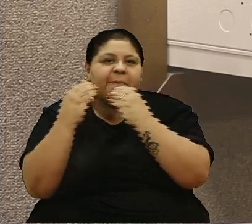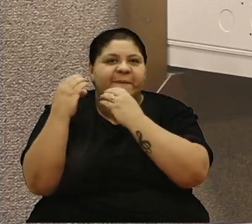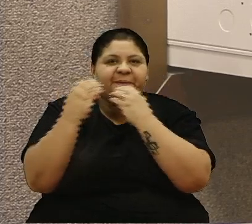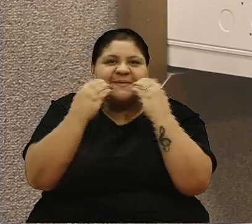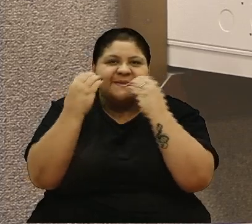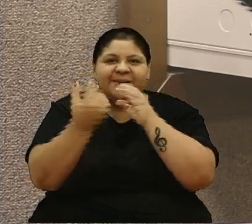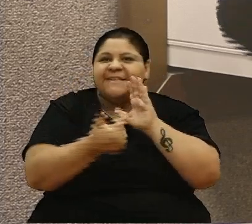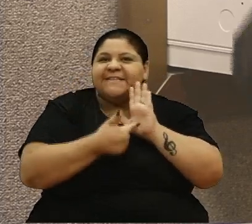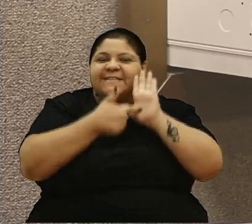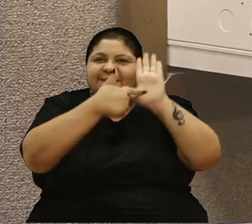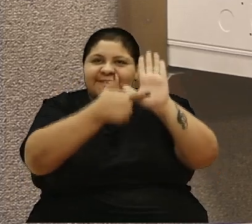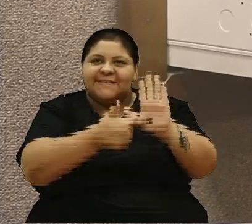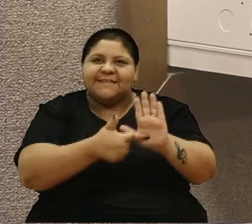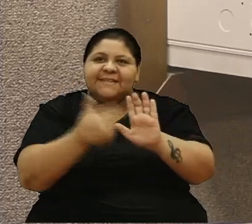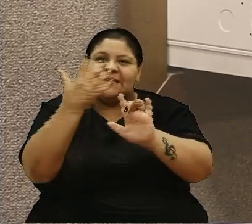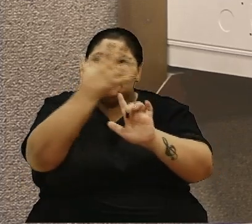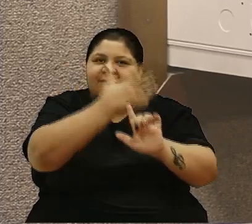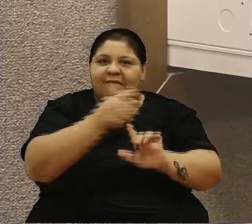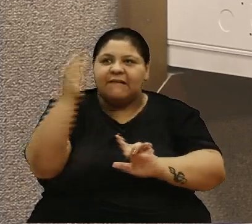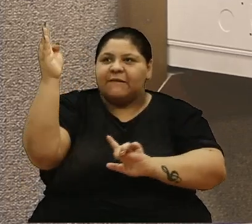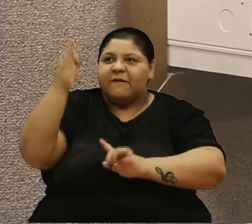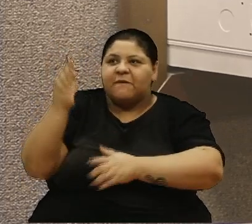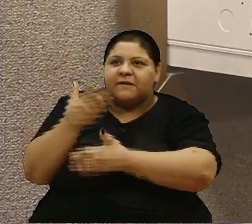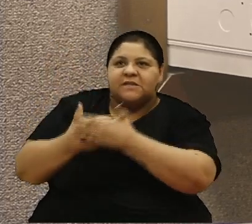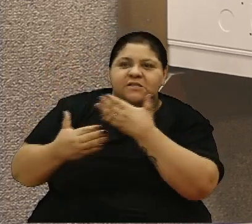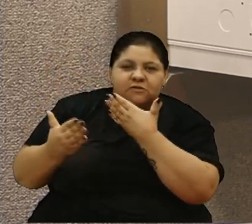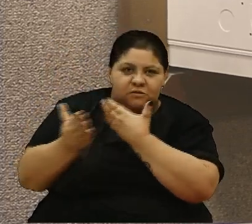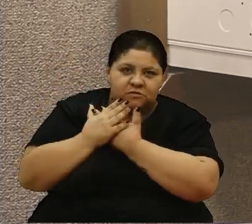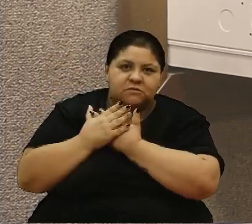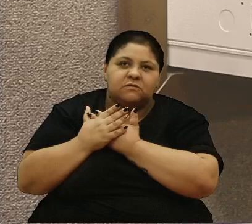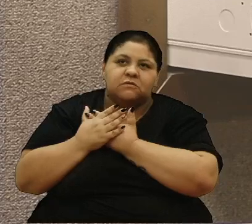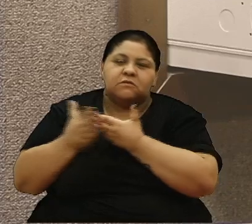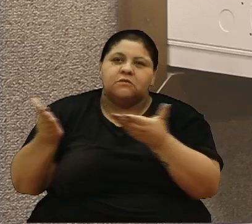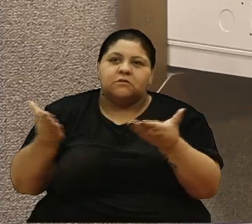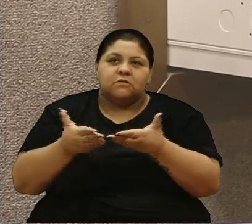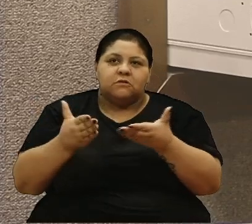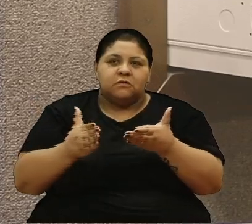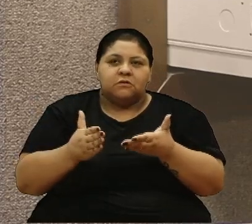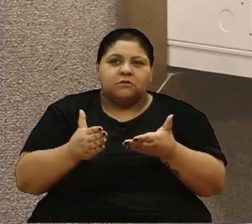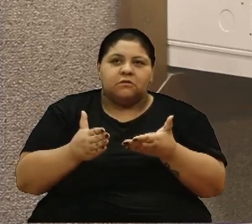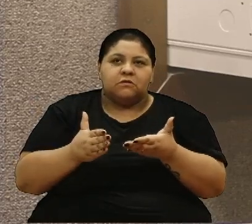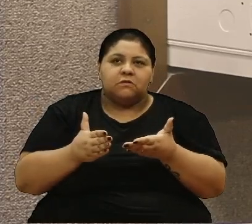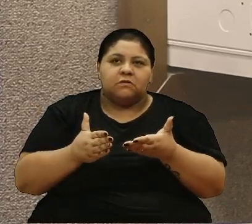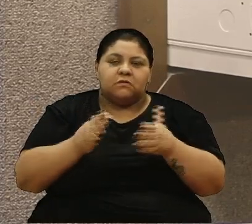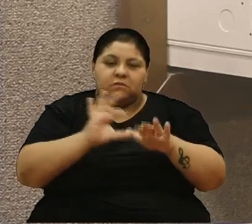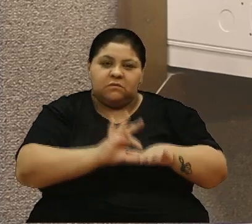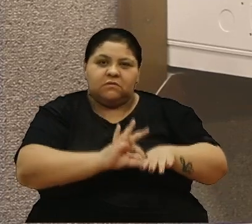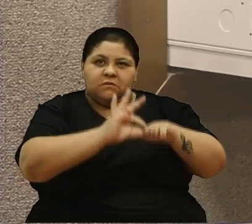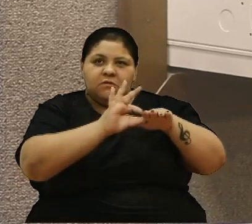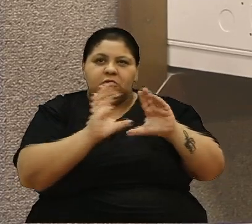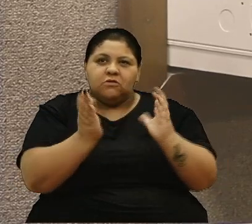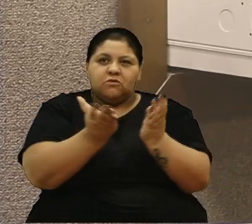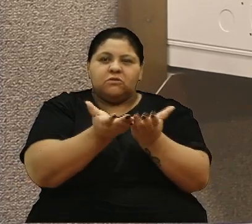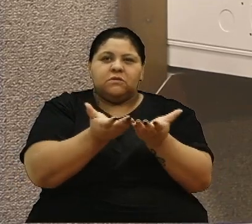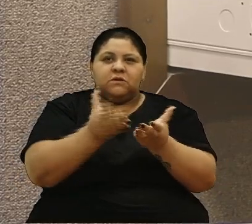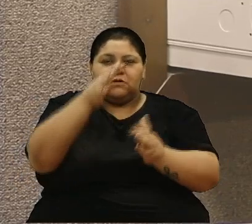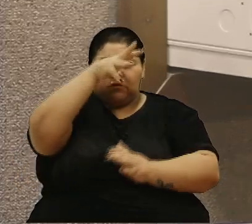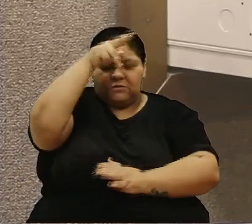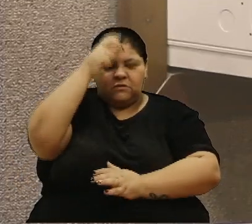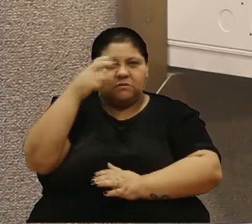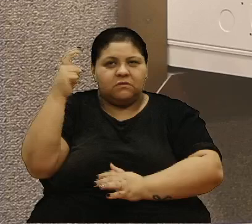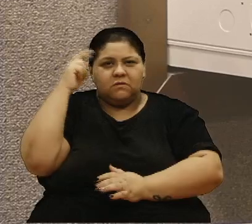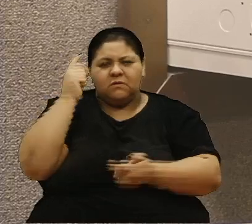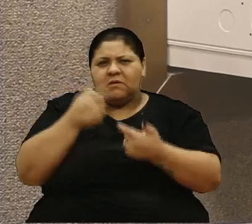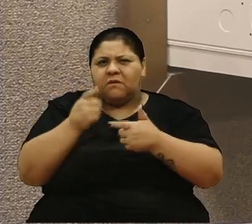com artistas do Brasil inteiro e hoje está à frente do Conselho Municipal de Cultura. Mas, com